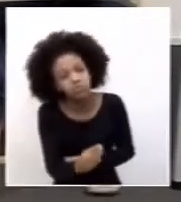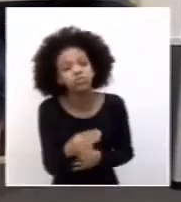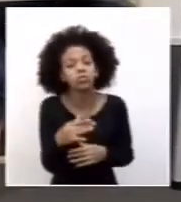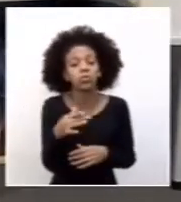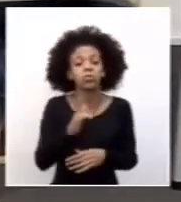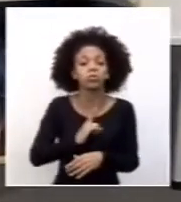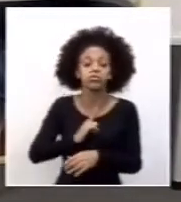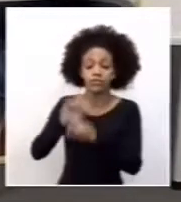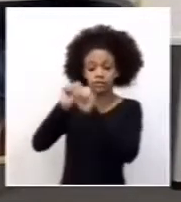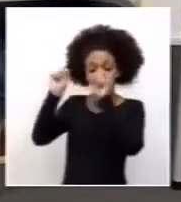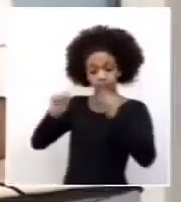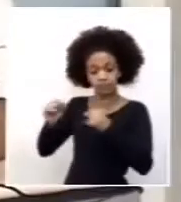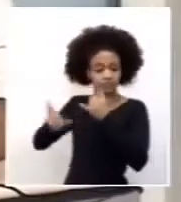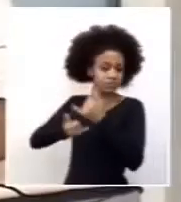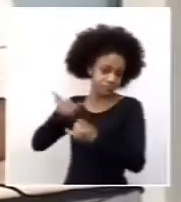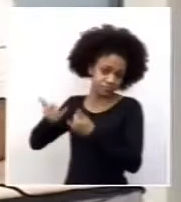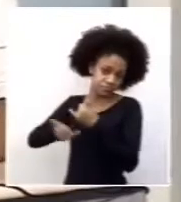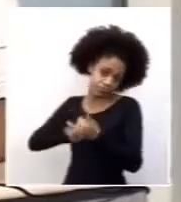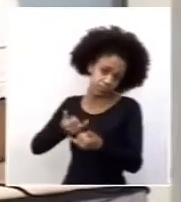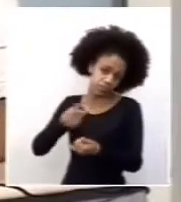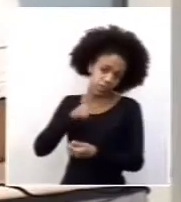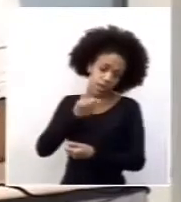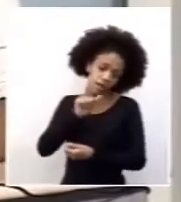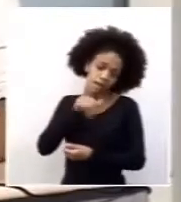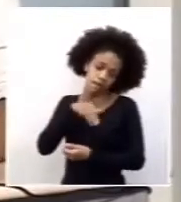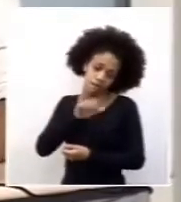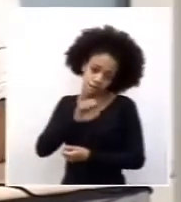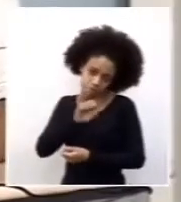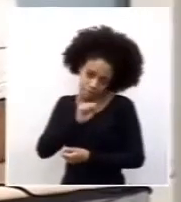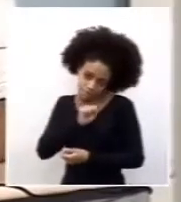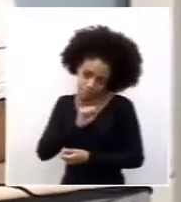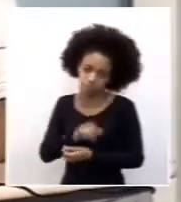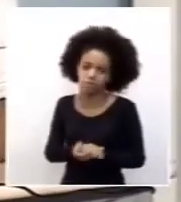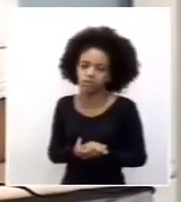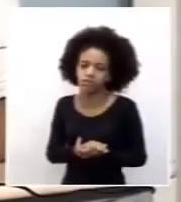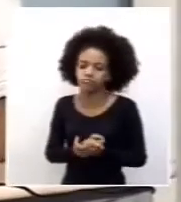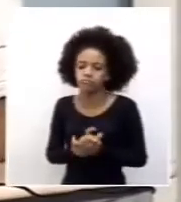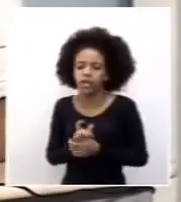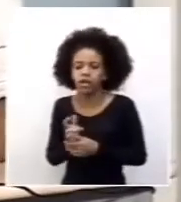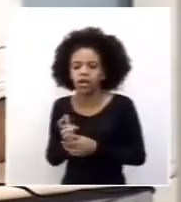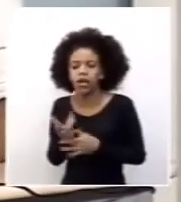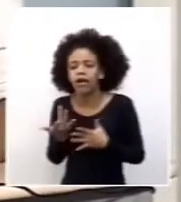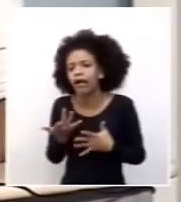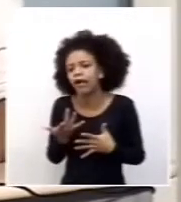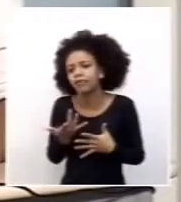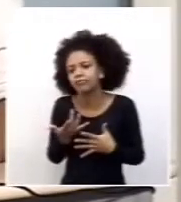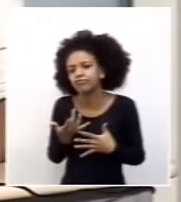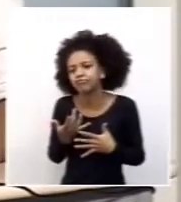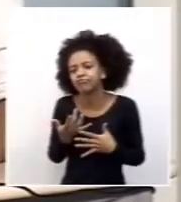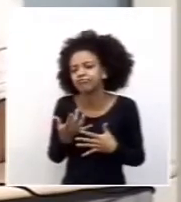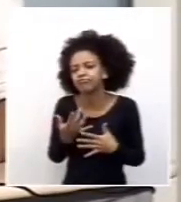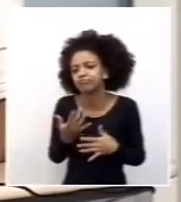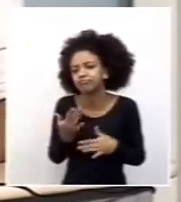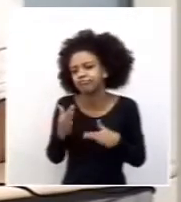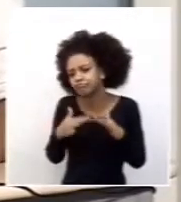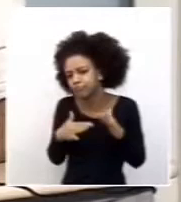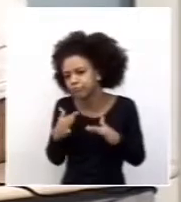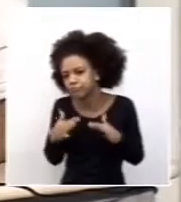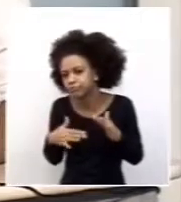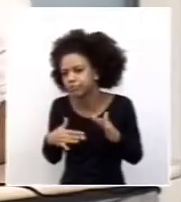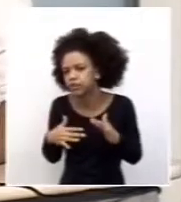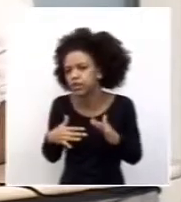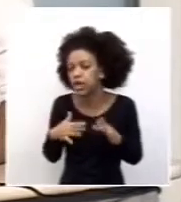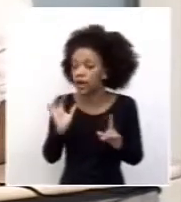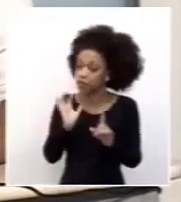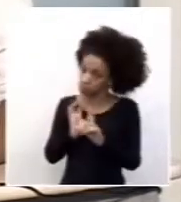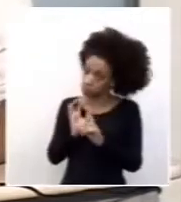Isso. Plataformas de gamificação, em outras palavras, boa parte delas